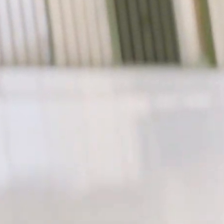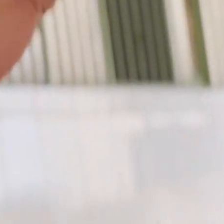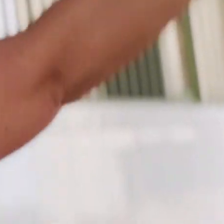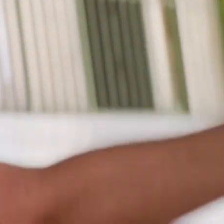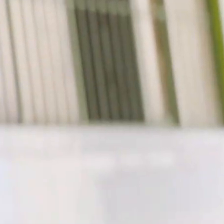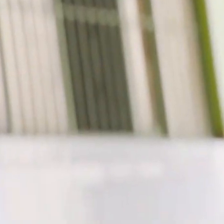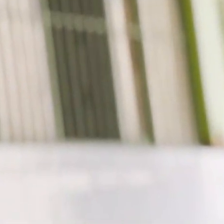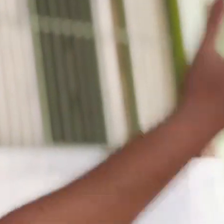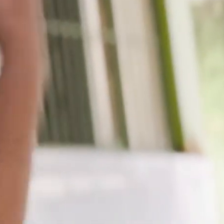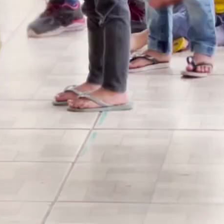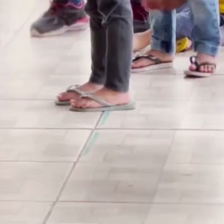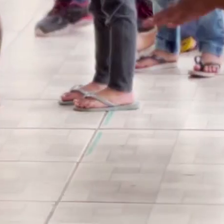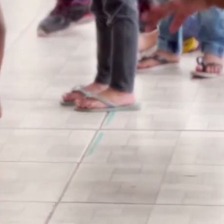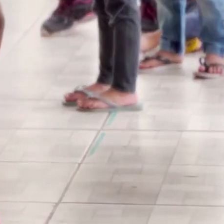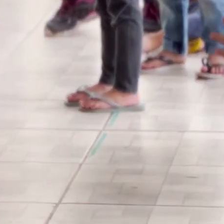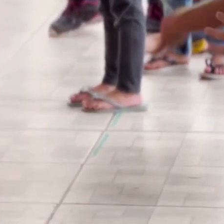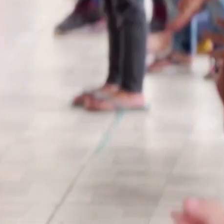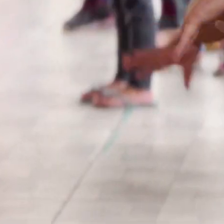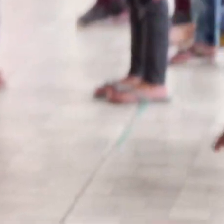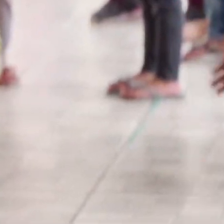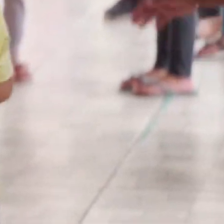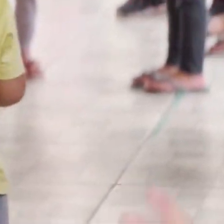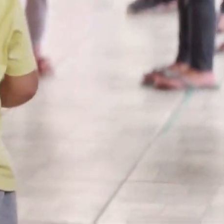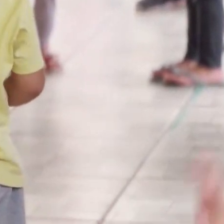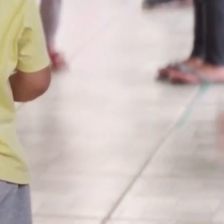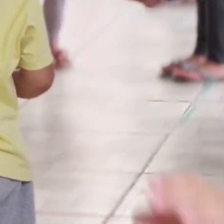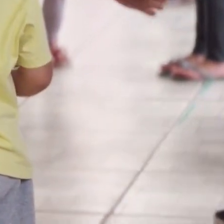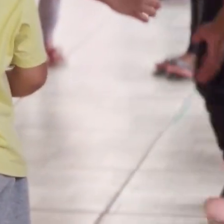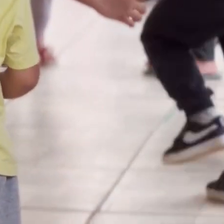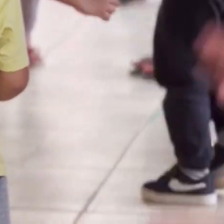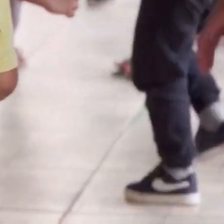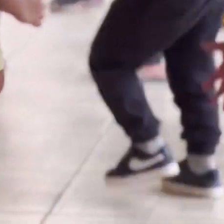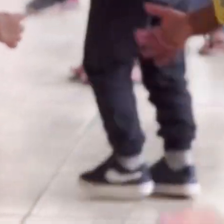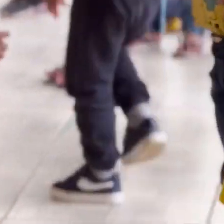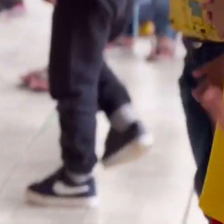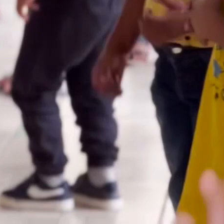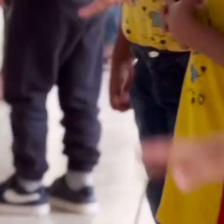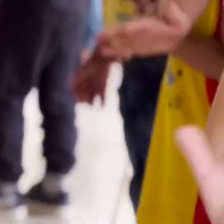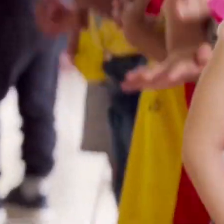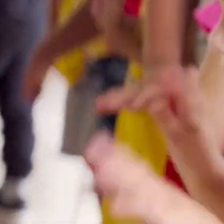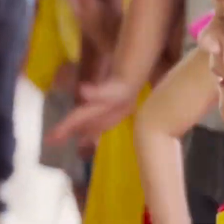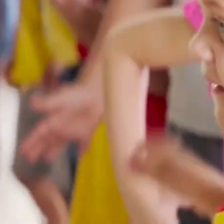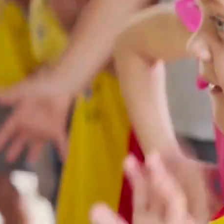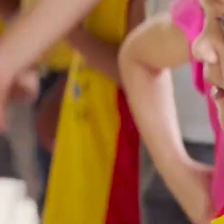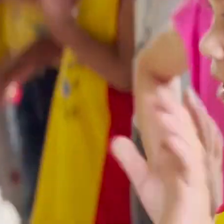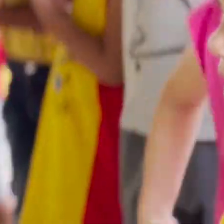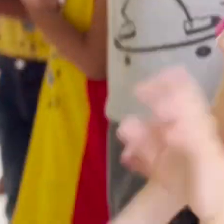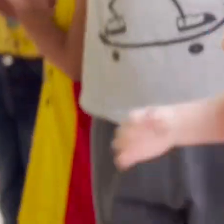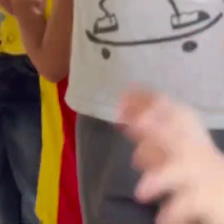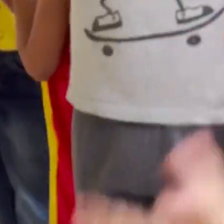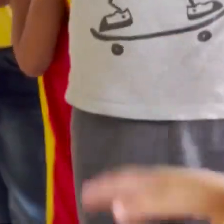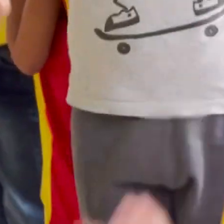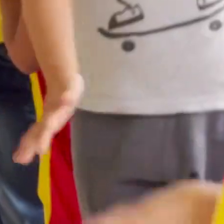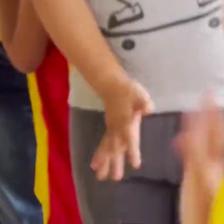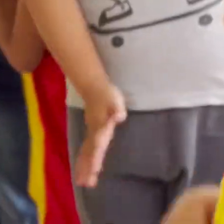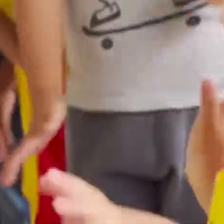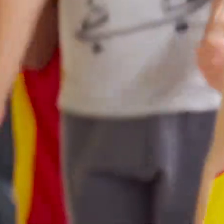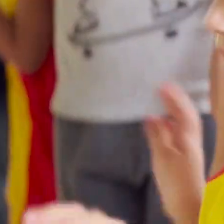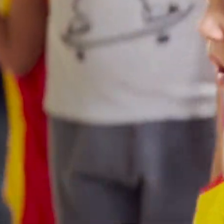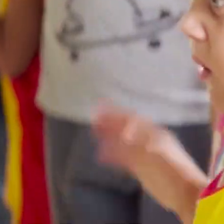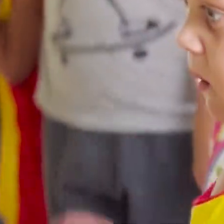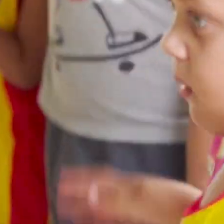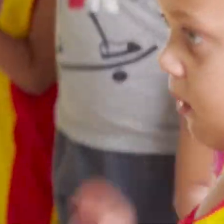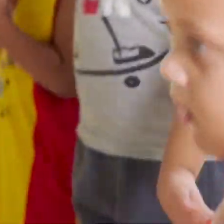pra rosa, da rosa pro favo e de volta pra rosa. Venham ver como dão mel as abelhas